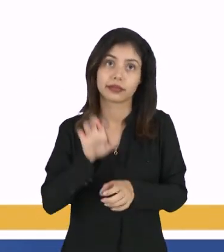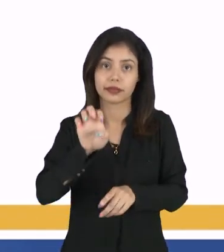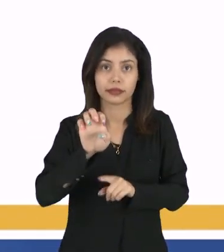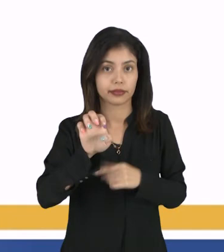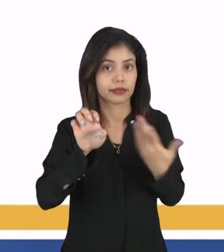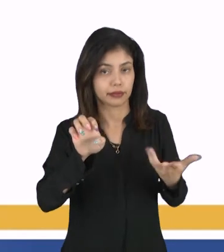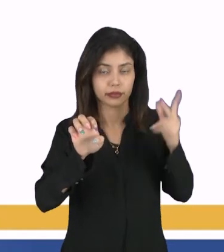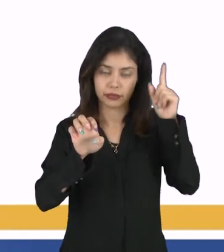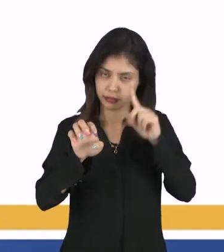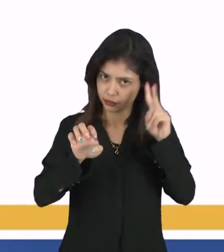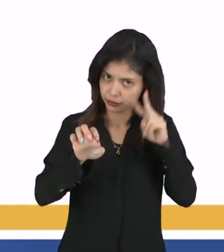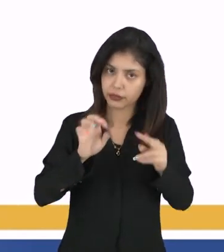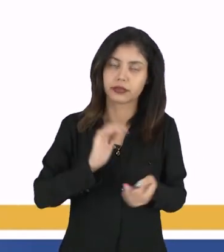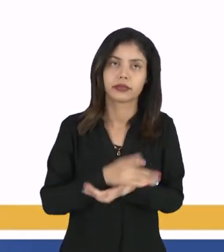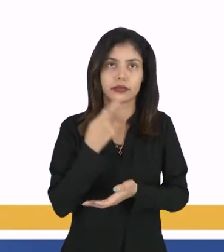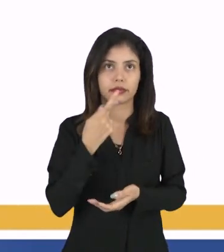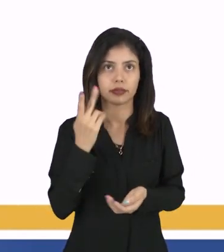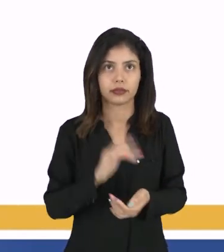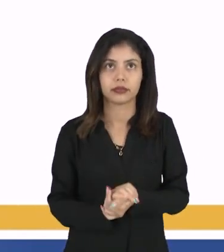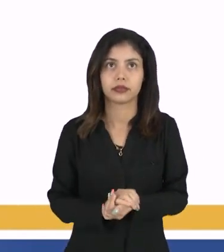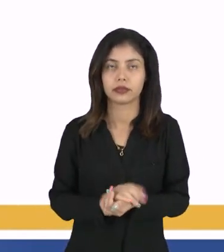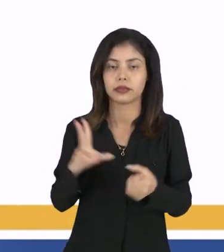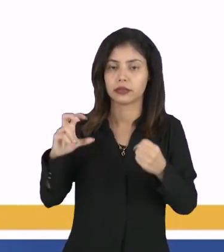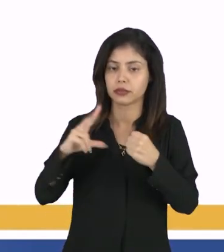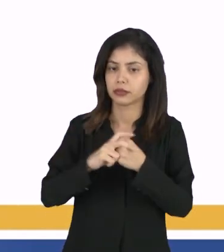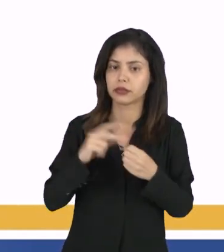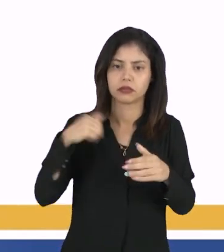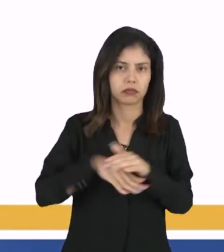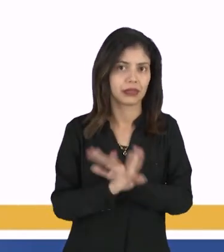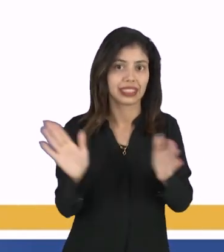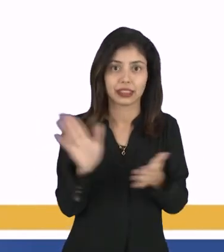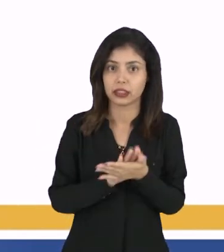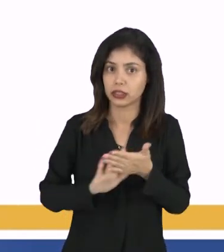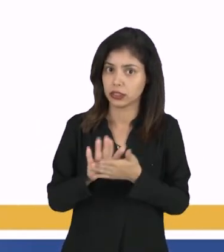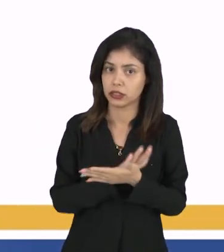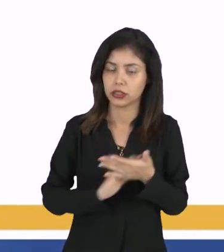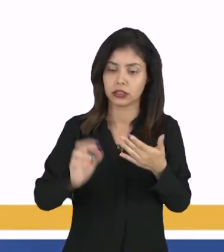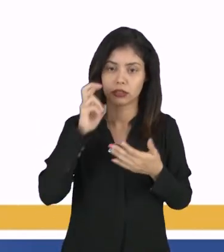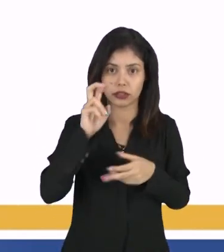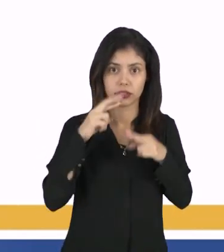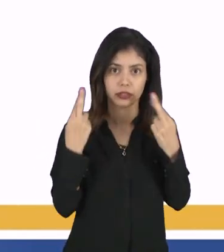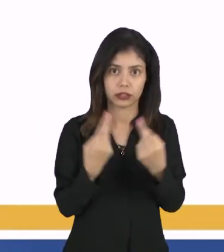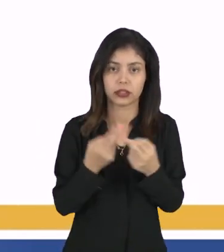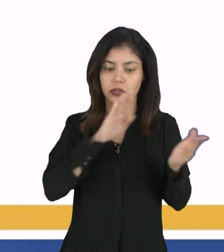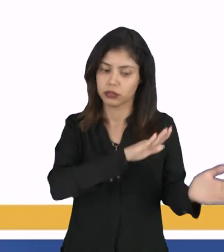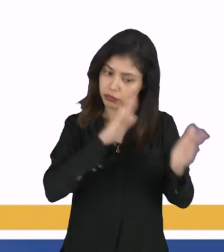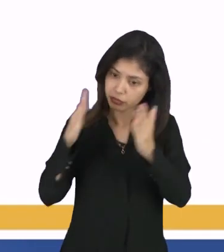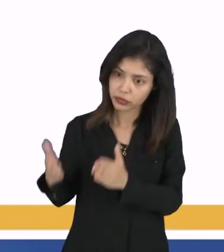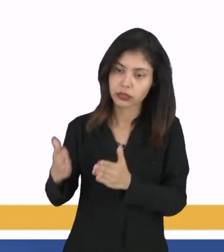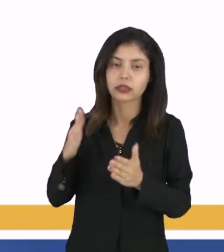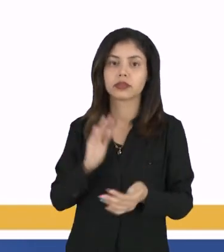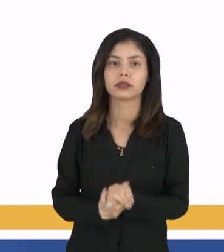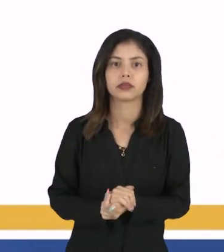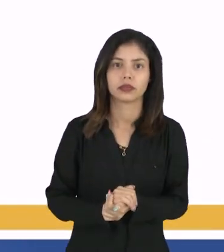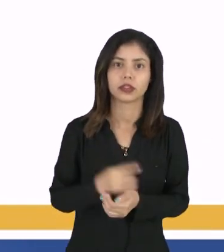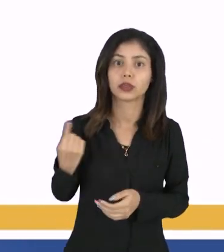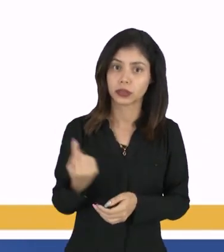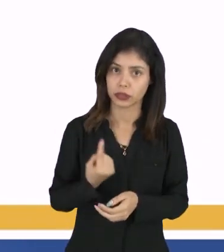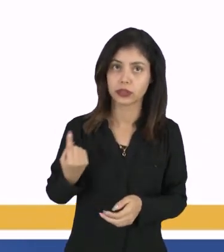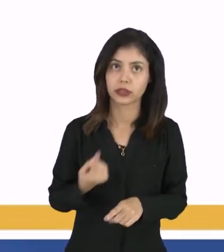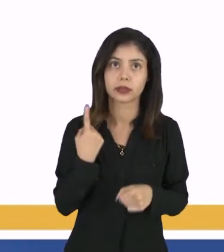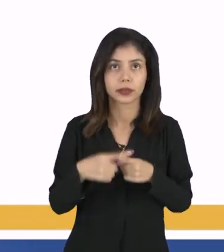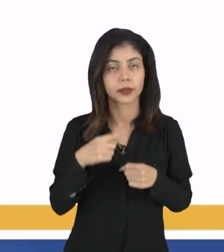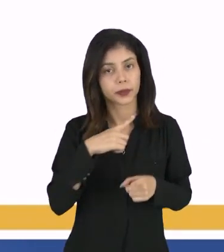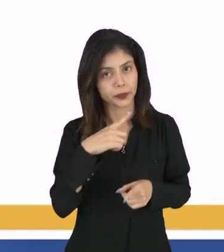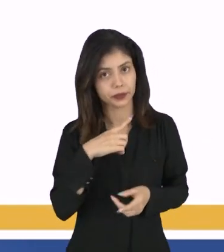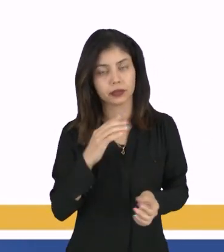E, tá, gente? Lembra que eu falei para vocês? Vírus, né, eles não estão em nenhum dos grandes 5 reinos, né? Eles estão à parte ali, isolados, porque eles